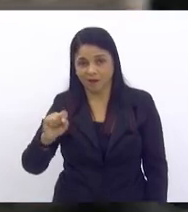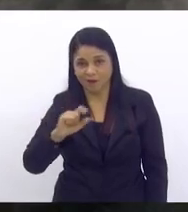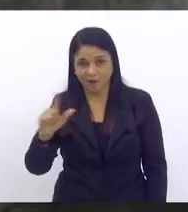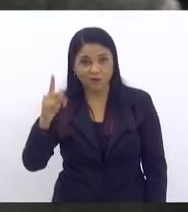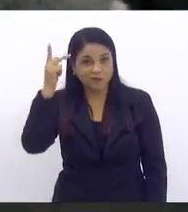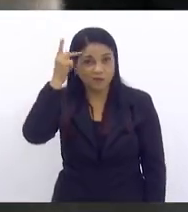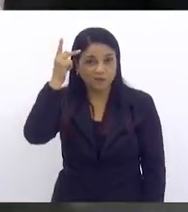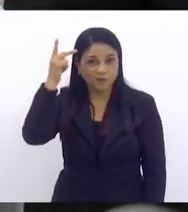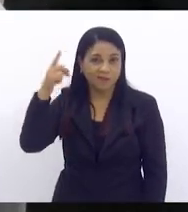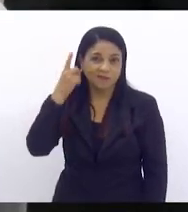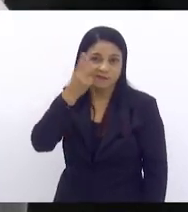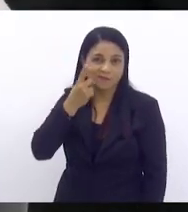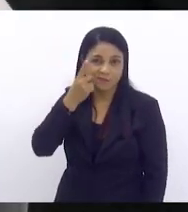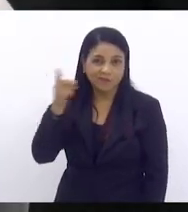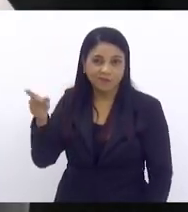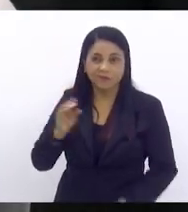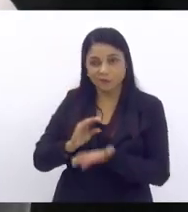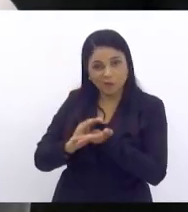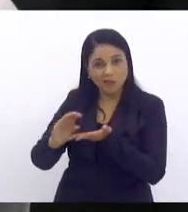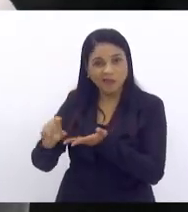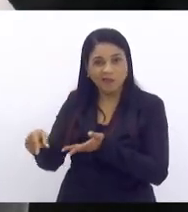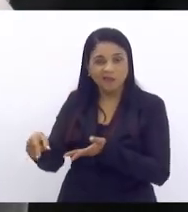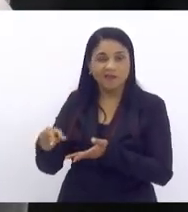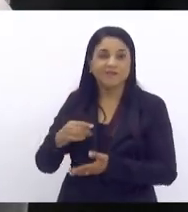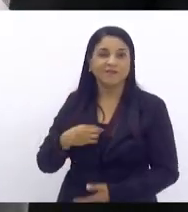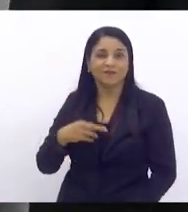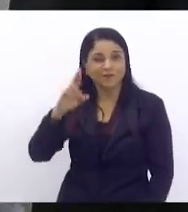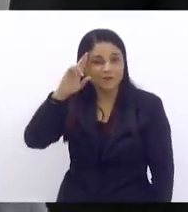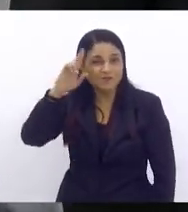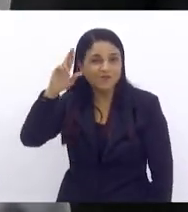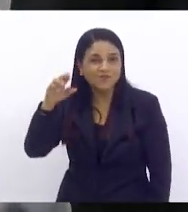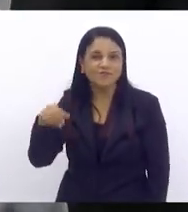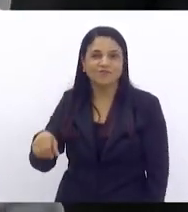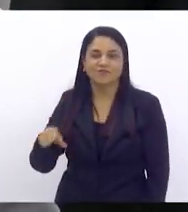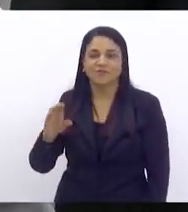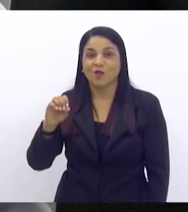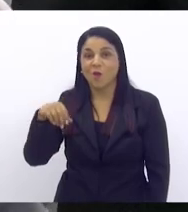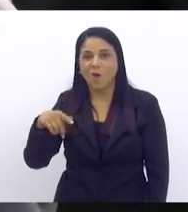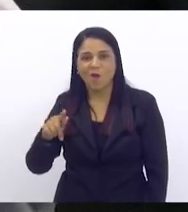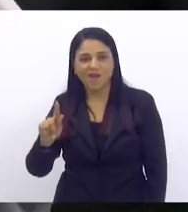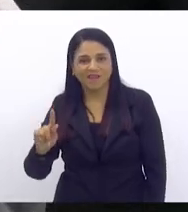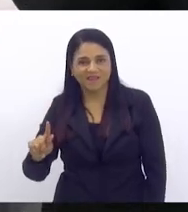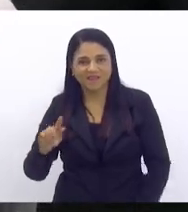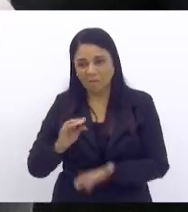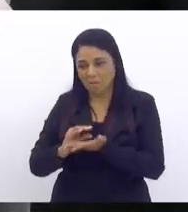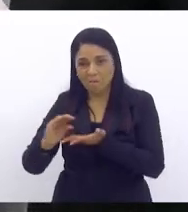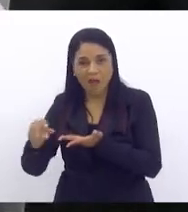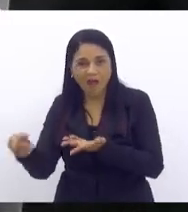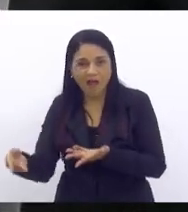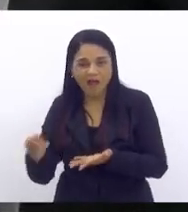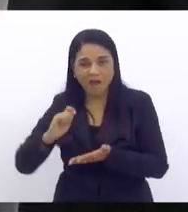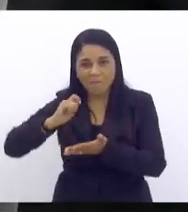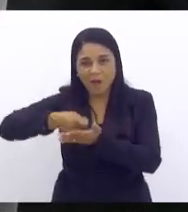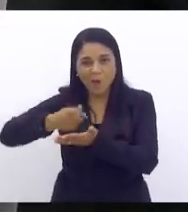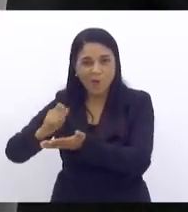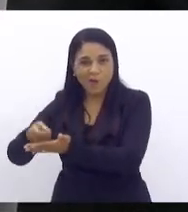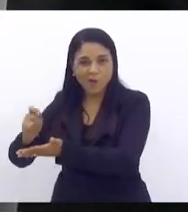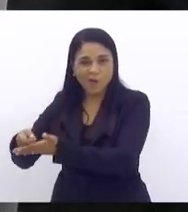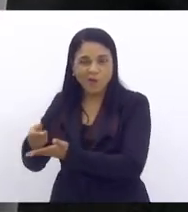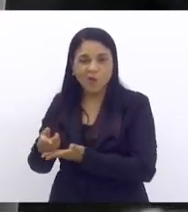recebeu um faz-me rir do dono da ONG. E não é só, presidente. A senhora Carolina dos